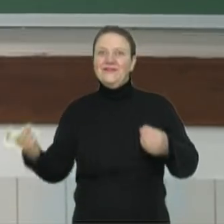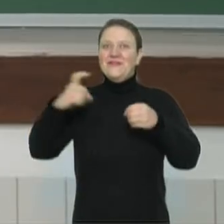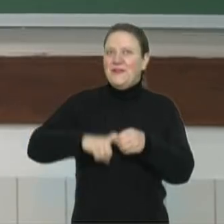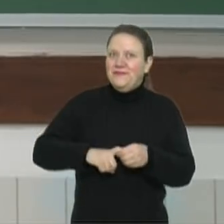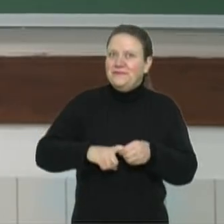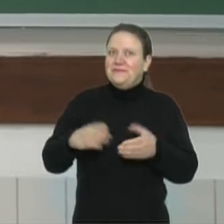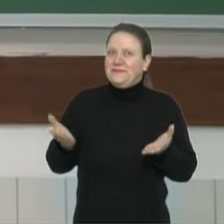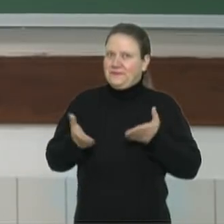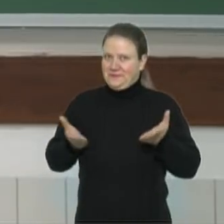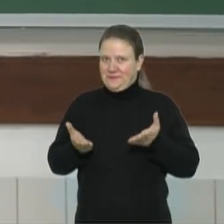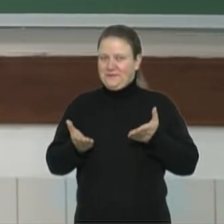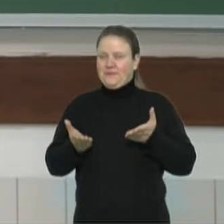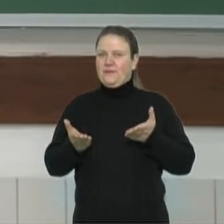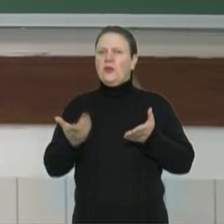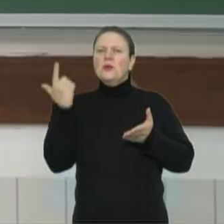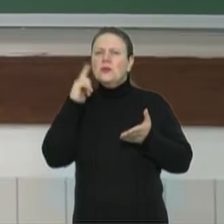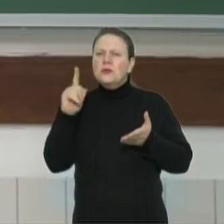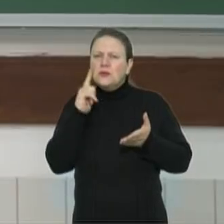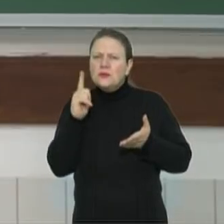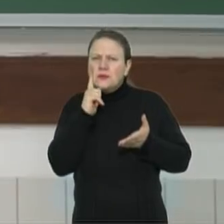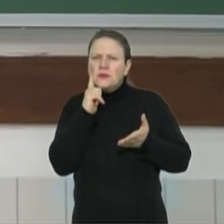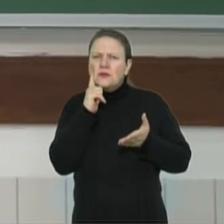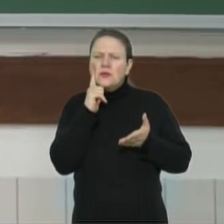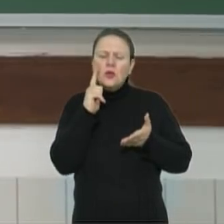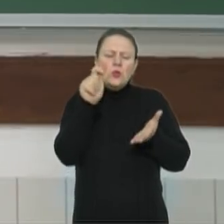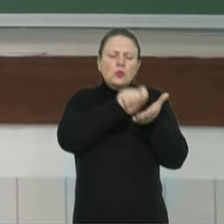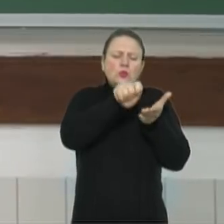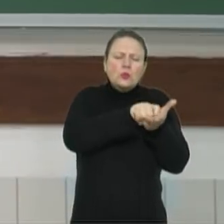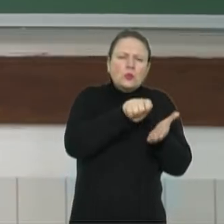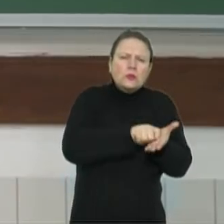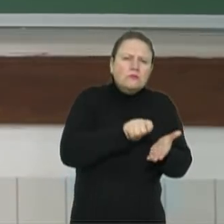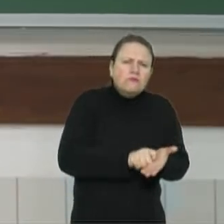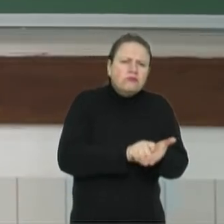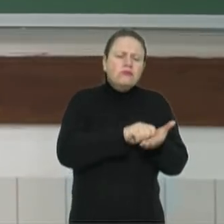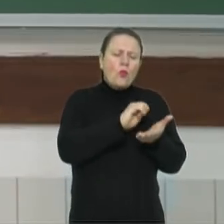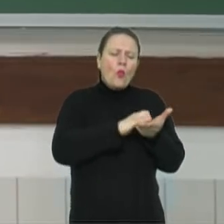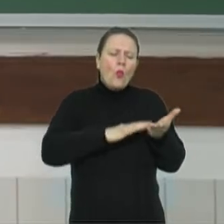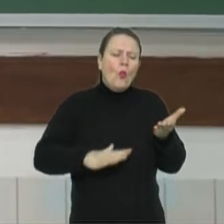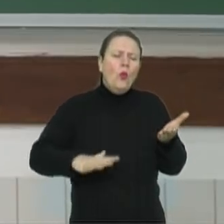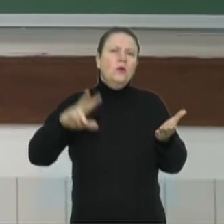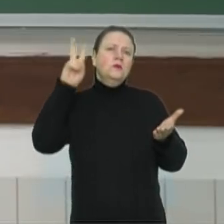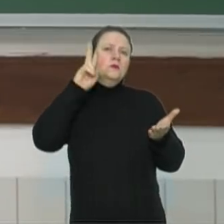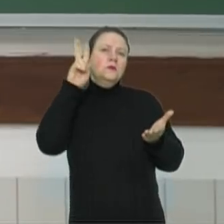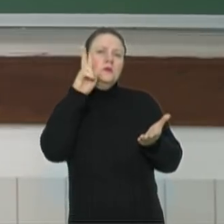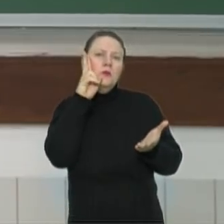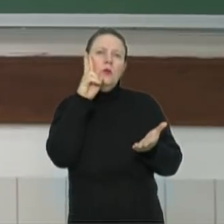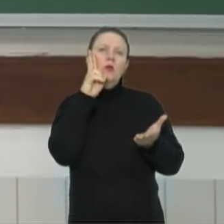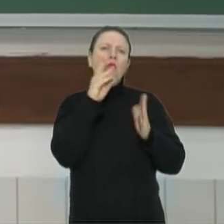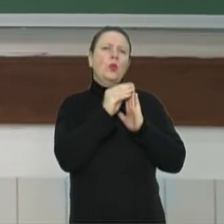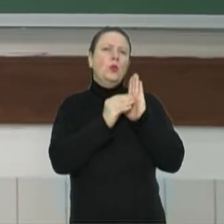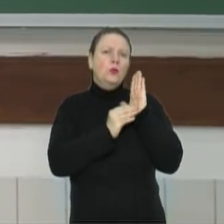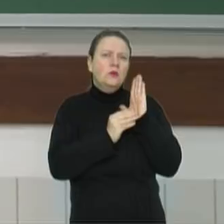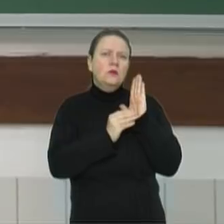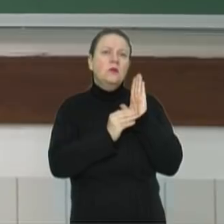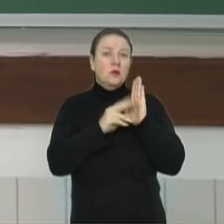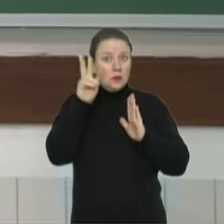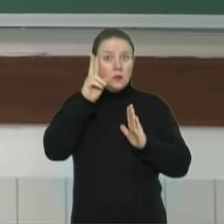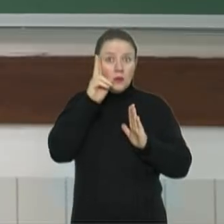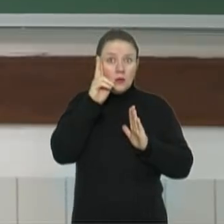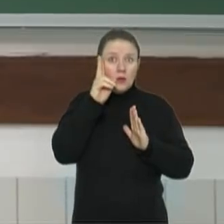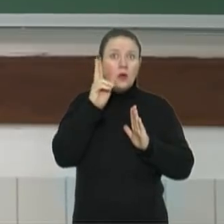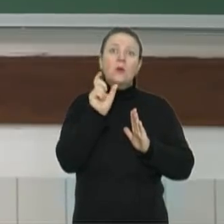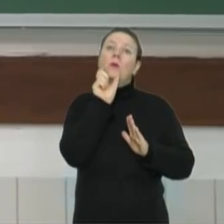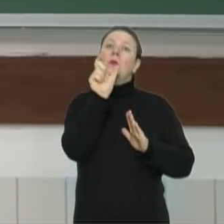Voltando aqui então, pessoal, conseguiu voltar ali nas suas anotações, relembrar um pouquinho como podemos definir o existencialismo?